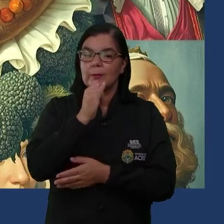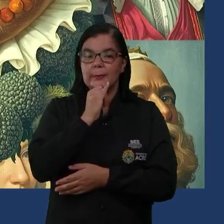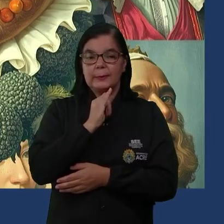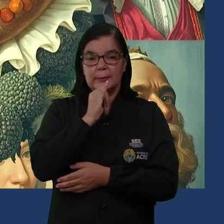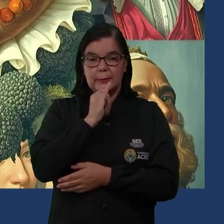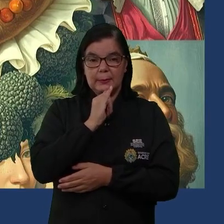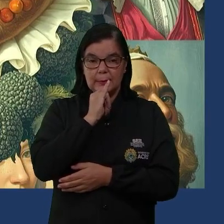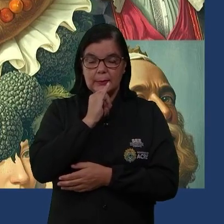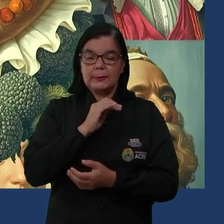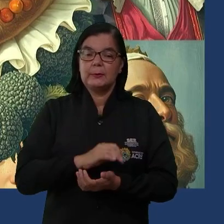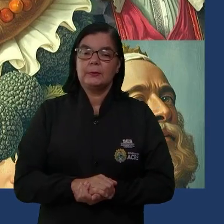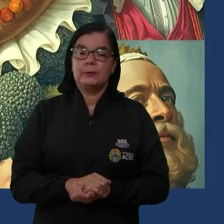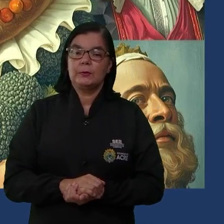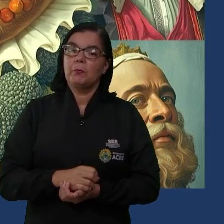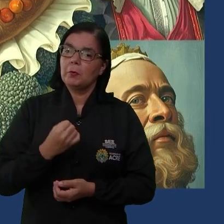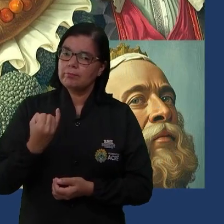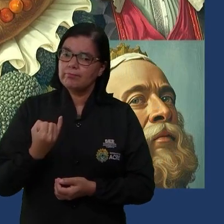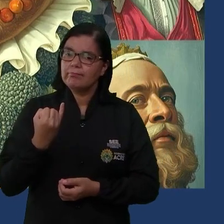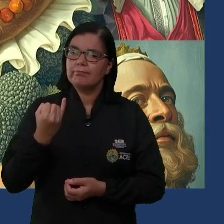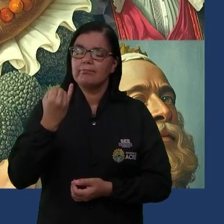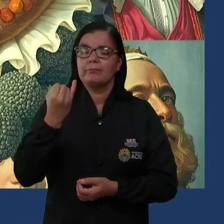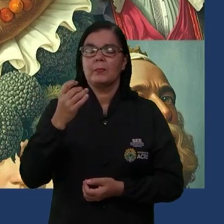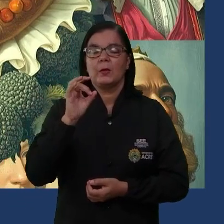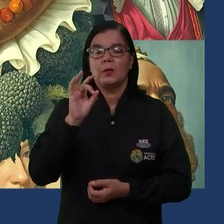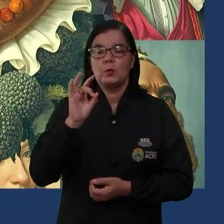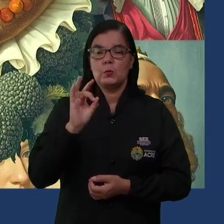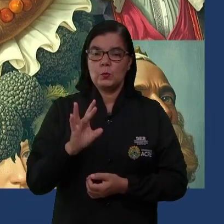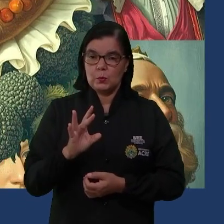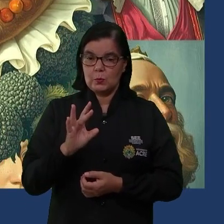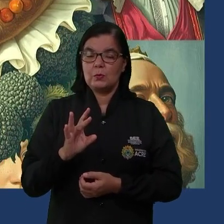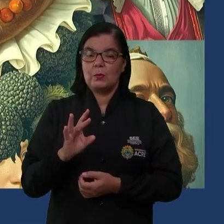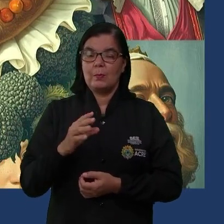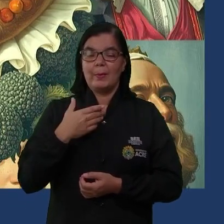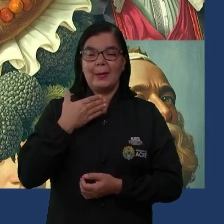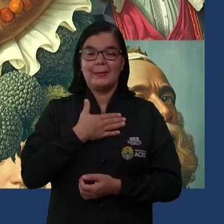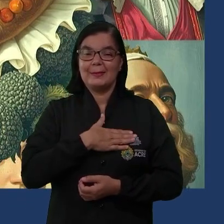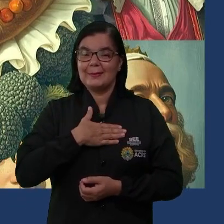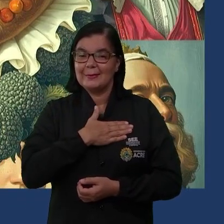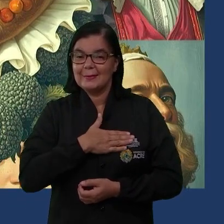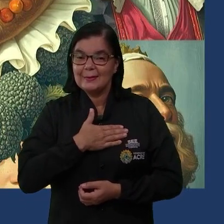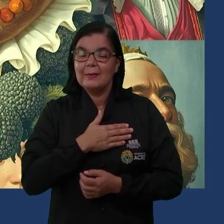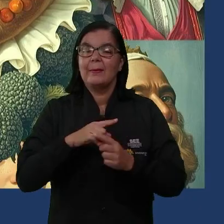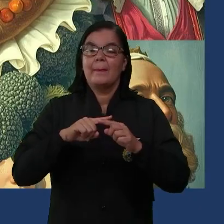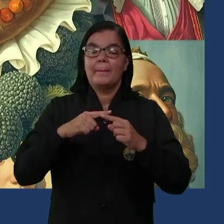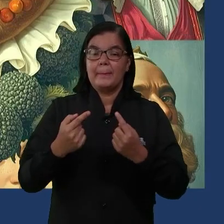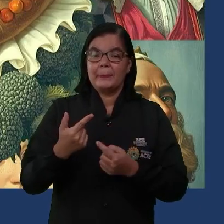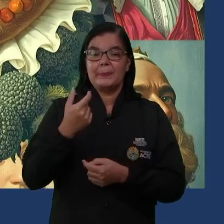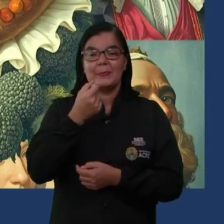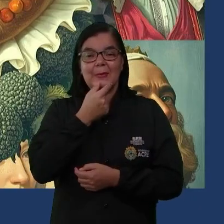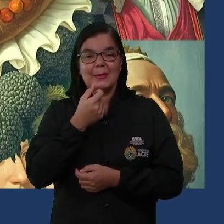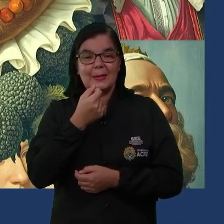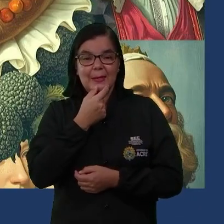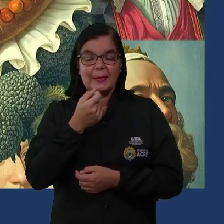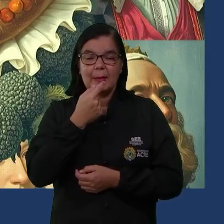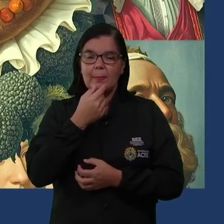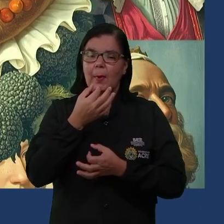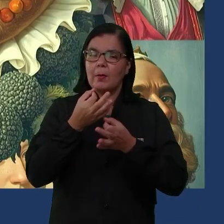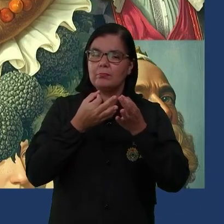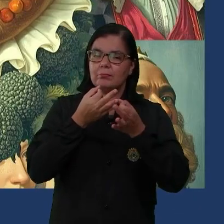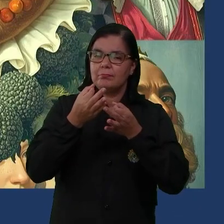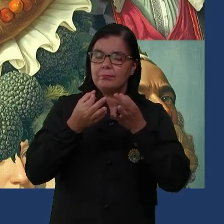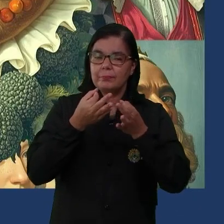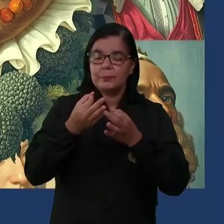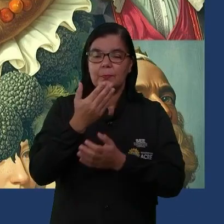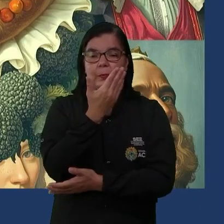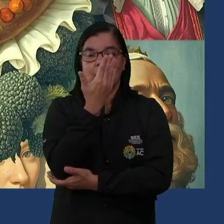que foram ícones, não apenas para divertir, mas também para fazer comentários